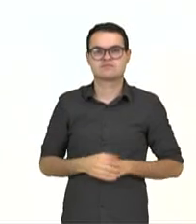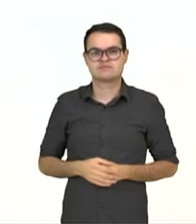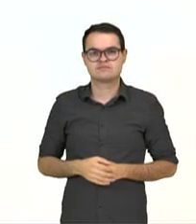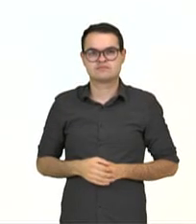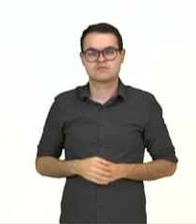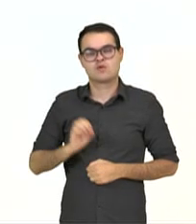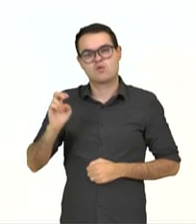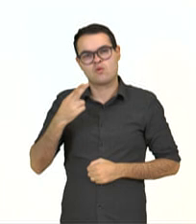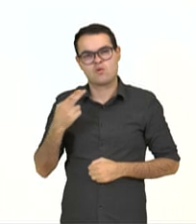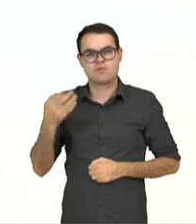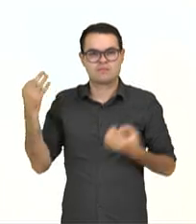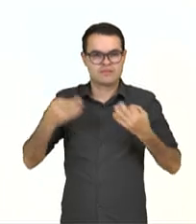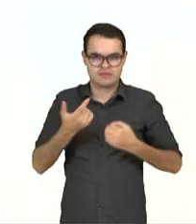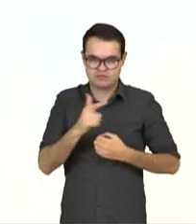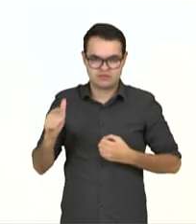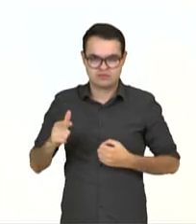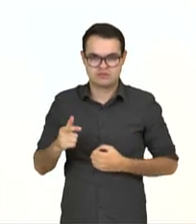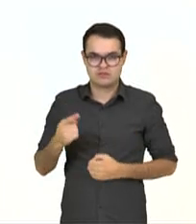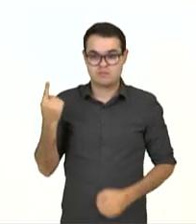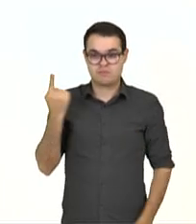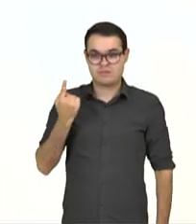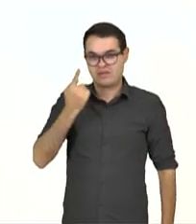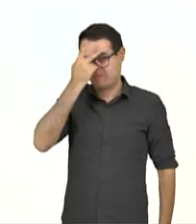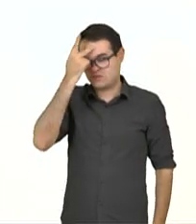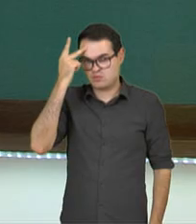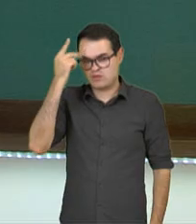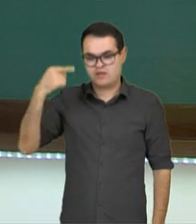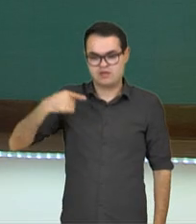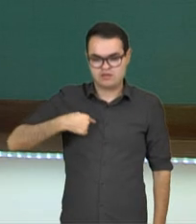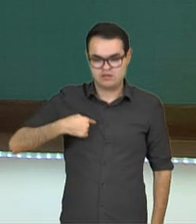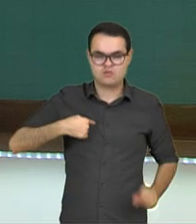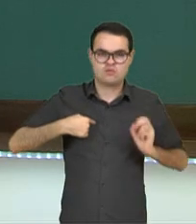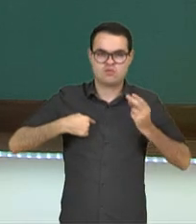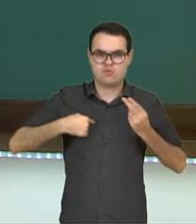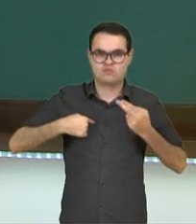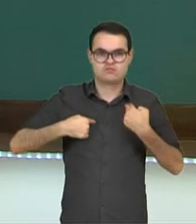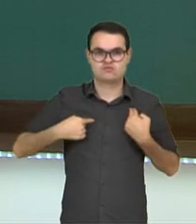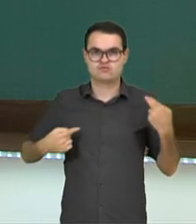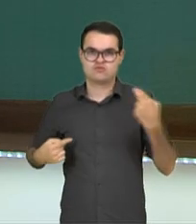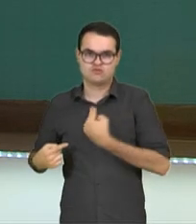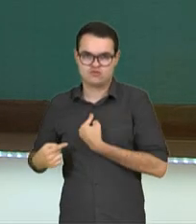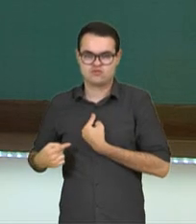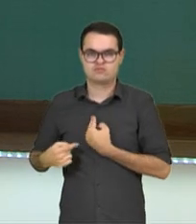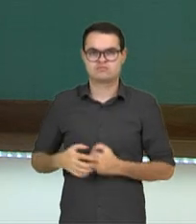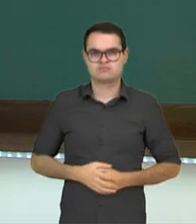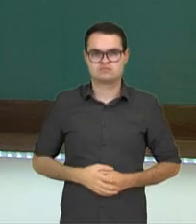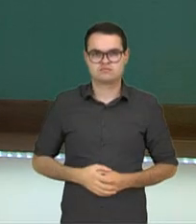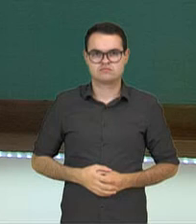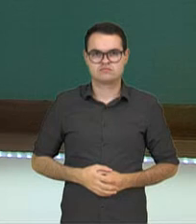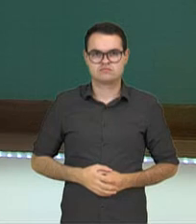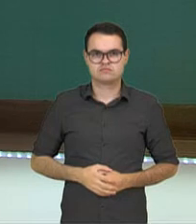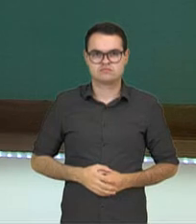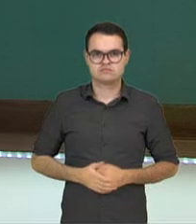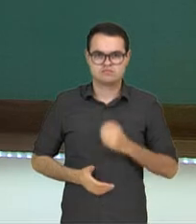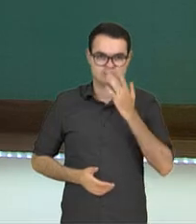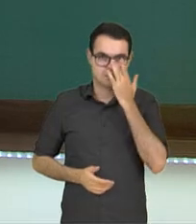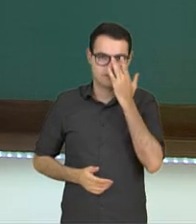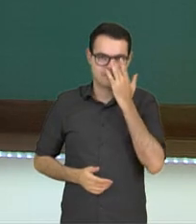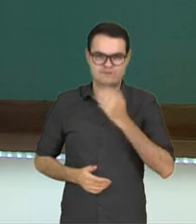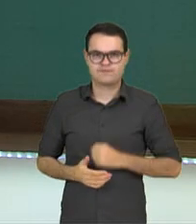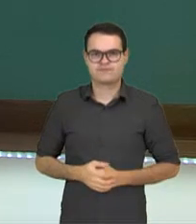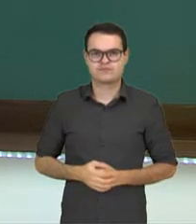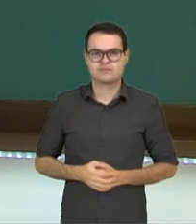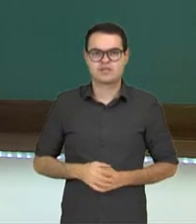primeira pessoa, no caso eu ou nós, que é quem praticou ou sofreu a ação, tá?